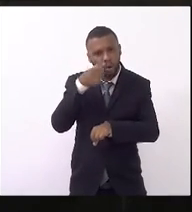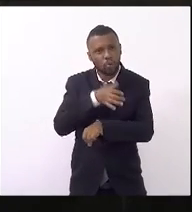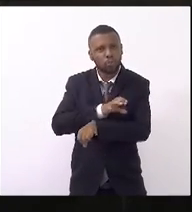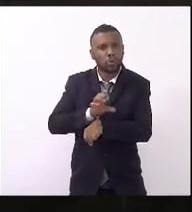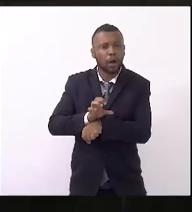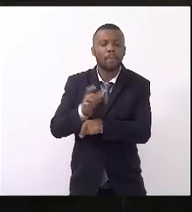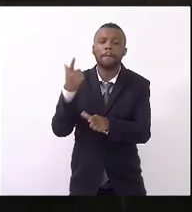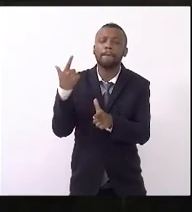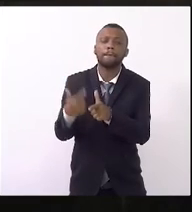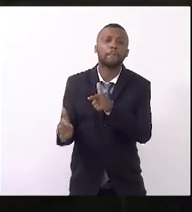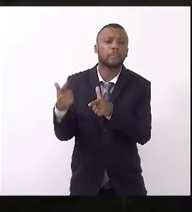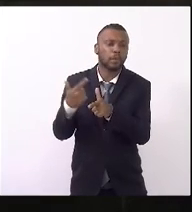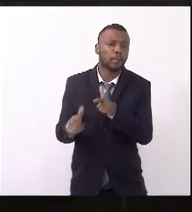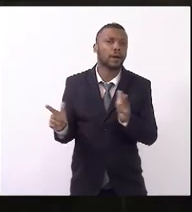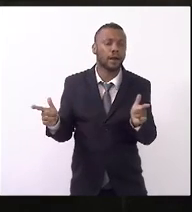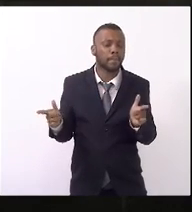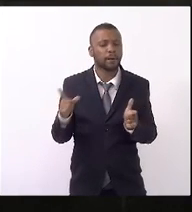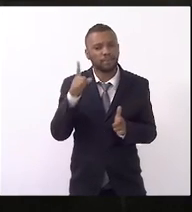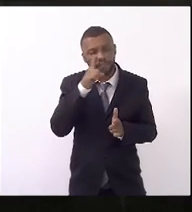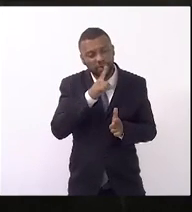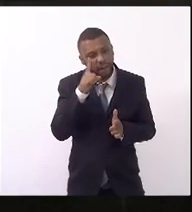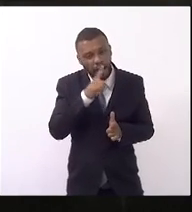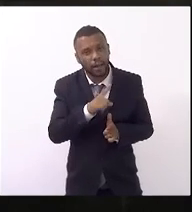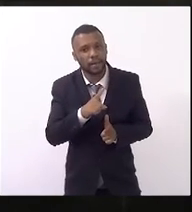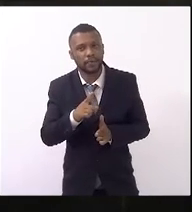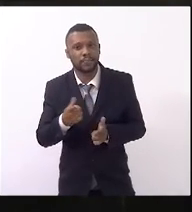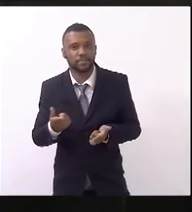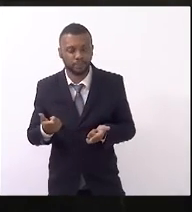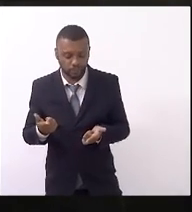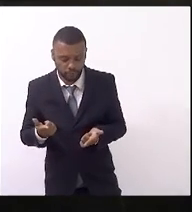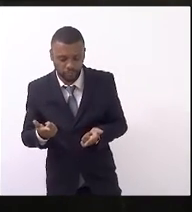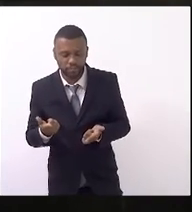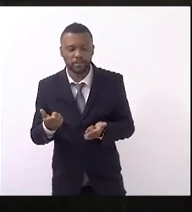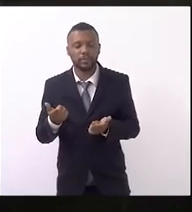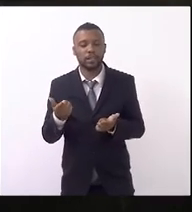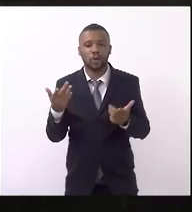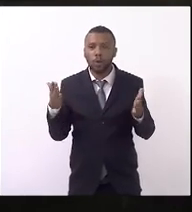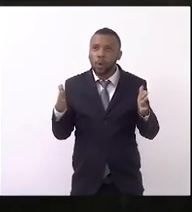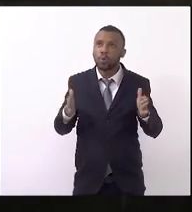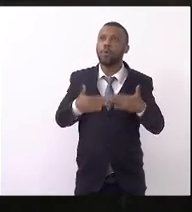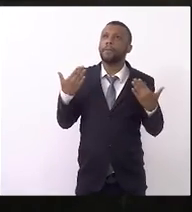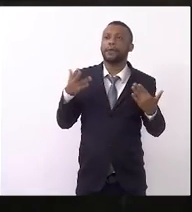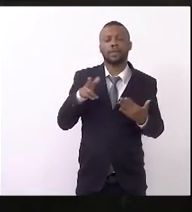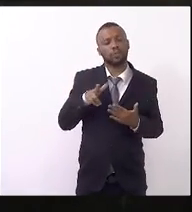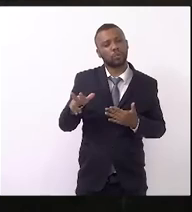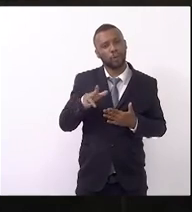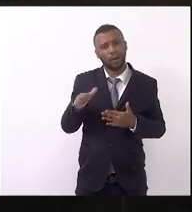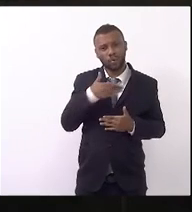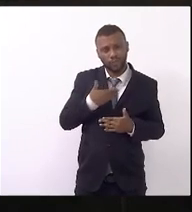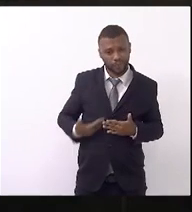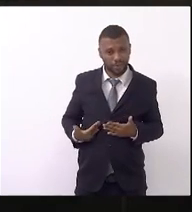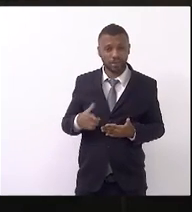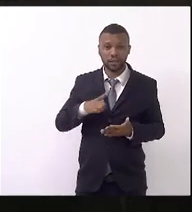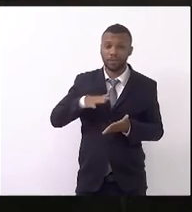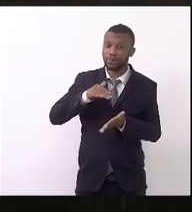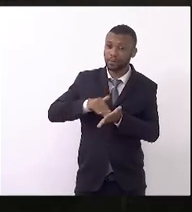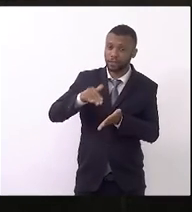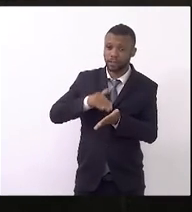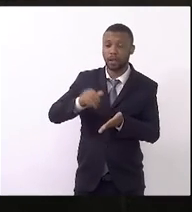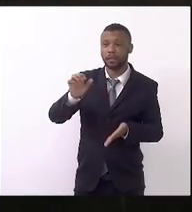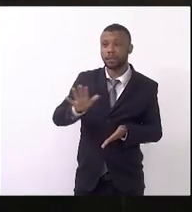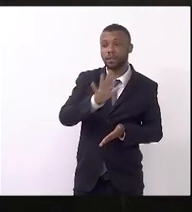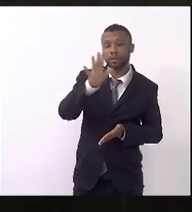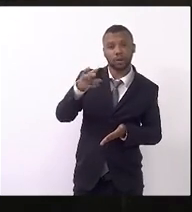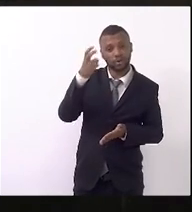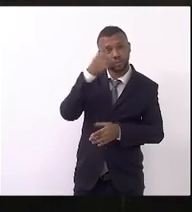um problema, como um déficit. Não surpreende, porque é um governo que já teve um secretário nacional de cultura